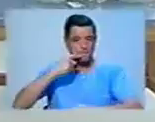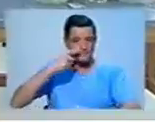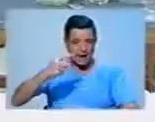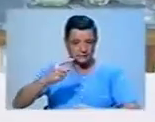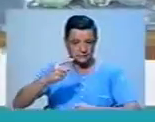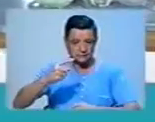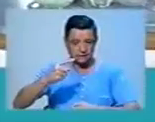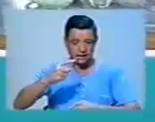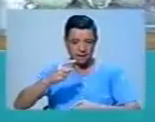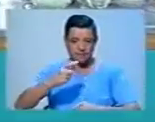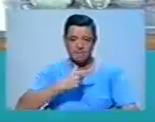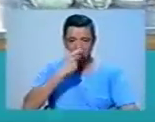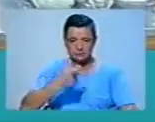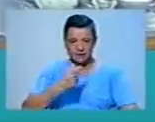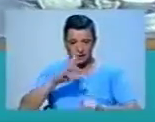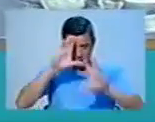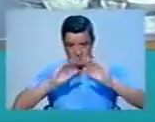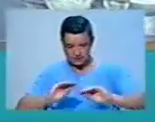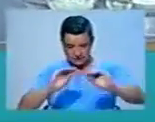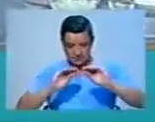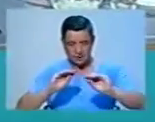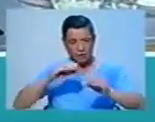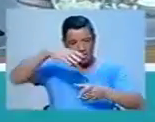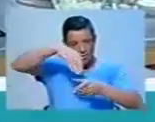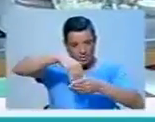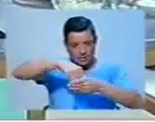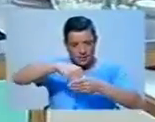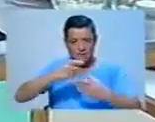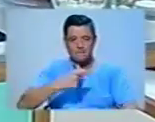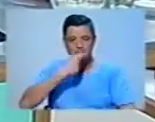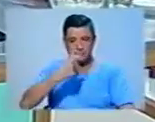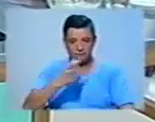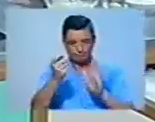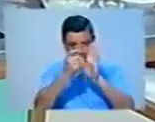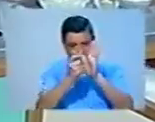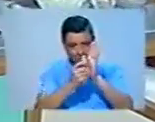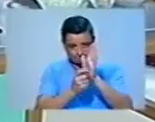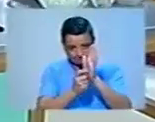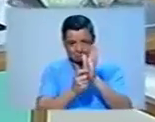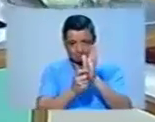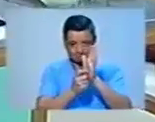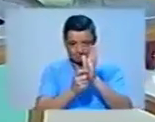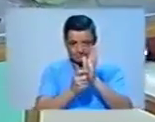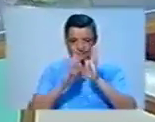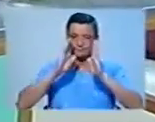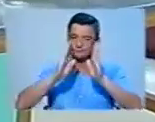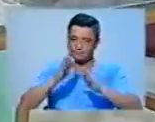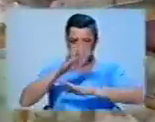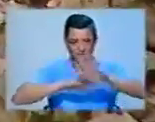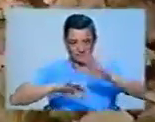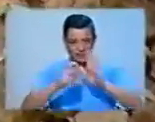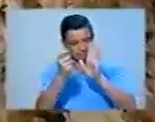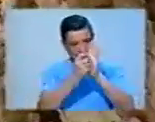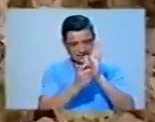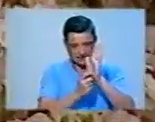massa tenra e hoje vamos ensinar a fazer o recheio para esses pastéis. Vamos tomar nota então dos ingredientes que vamos necessitar para fazer esta